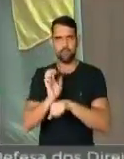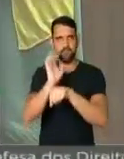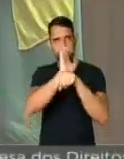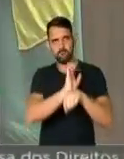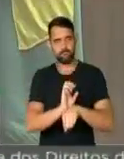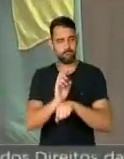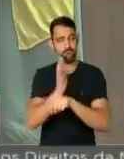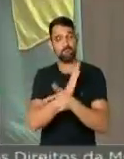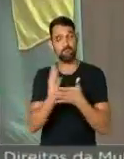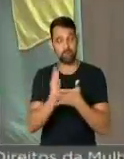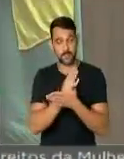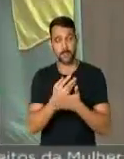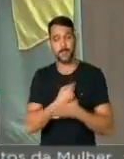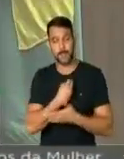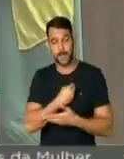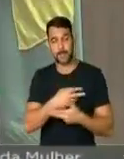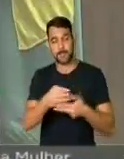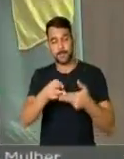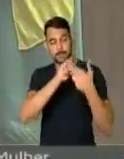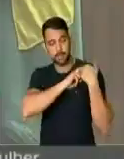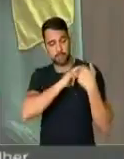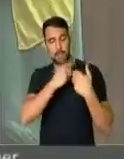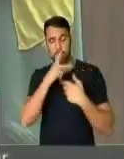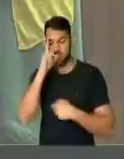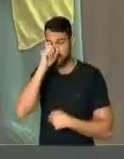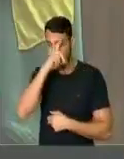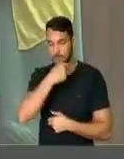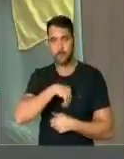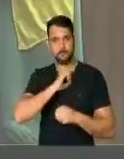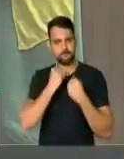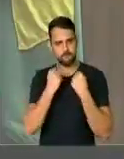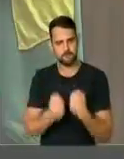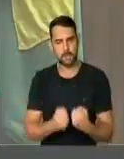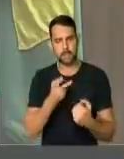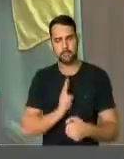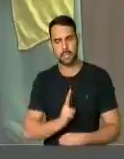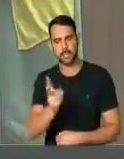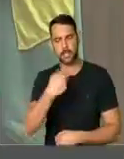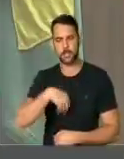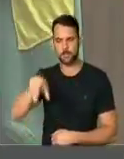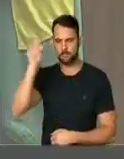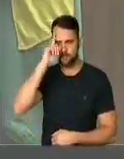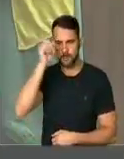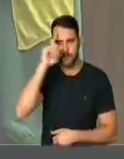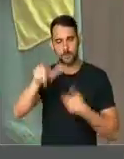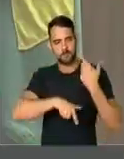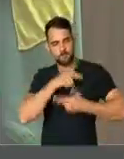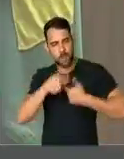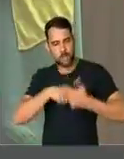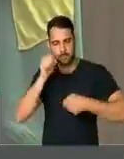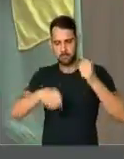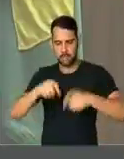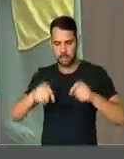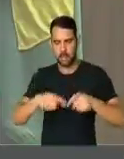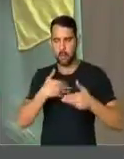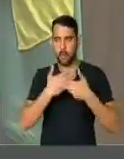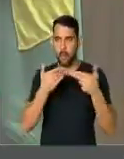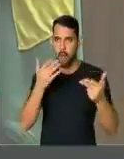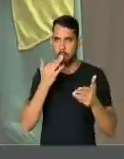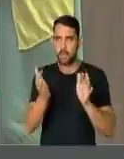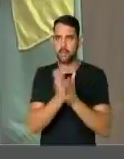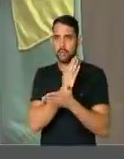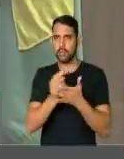que estão com essa missão árdua, difícil, permanente, diuturna, de produzir o alimento,